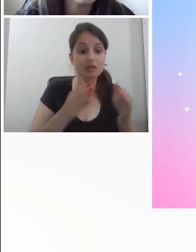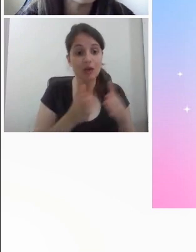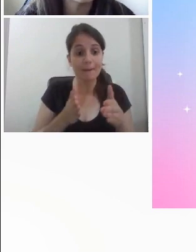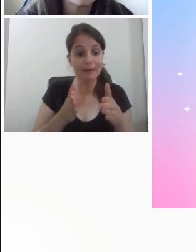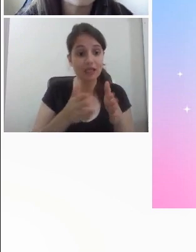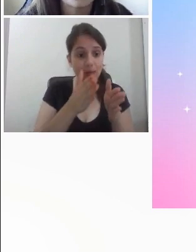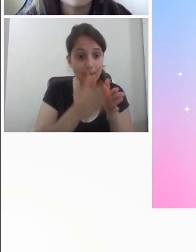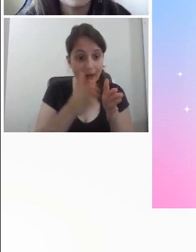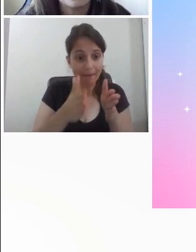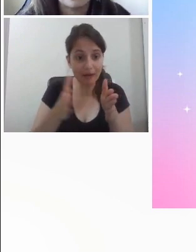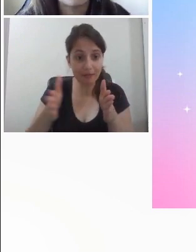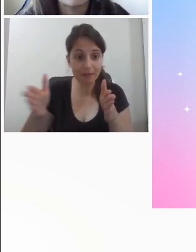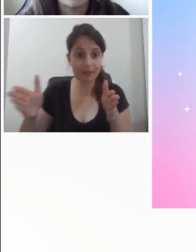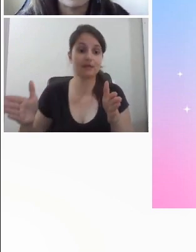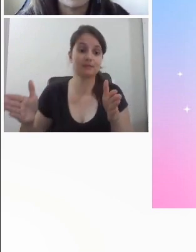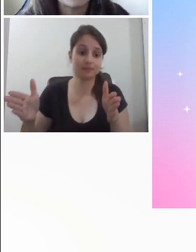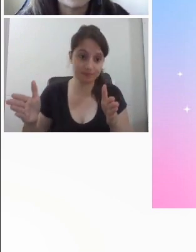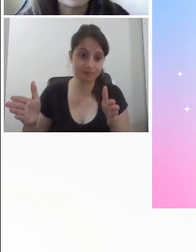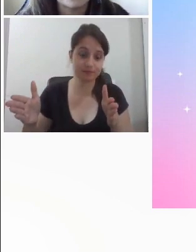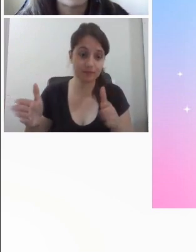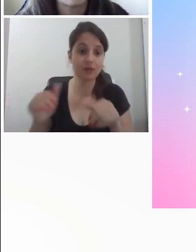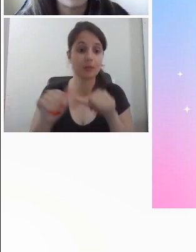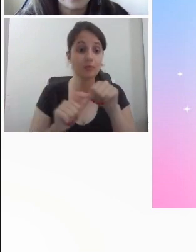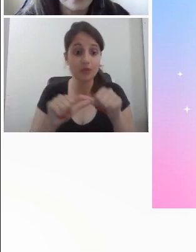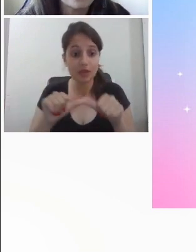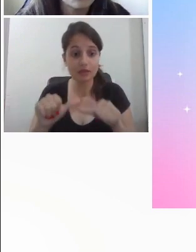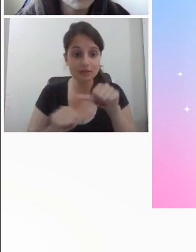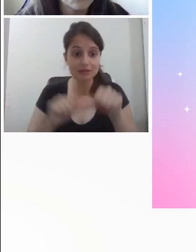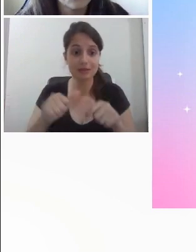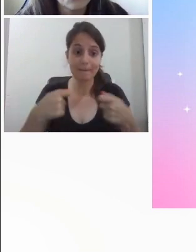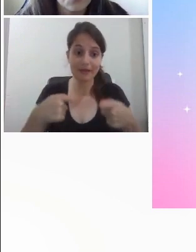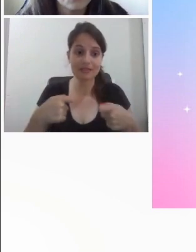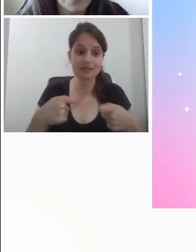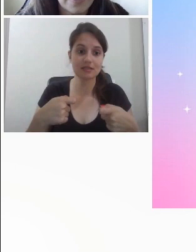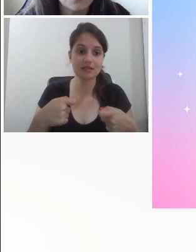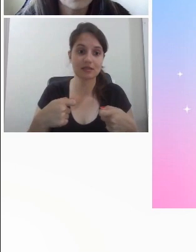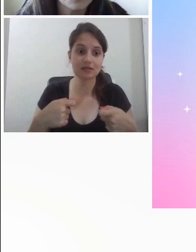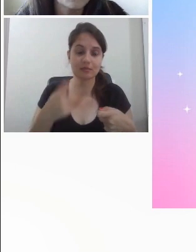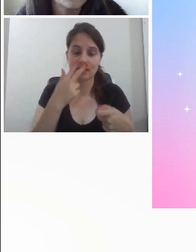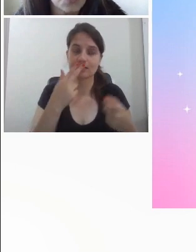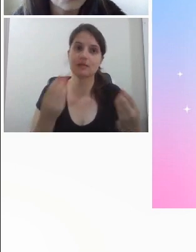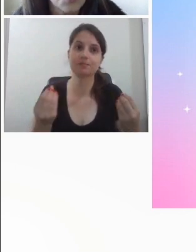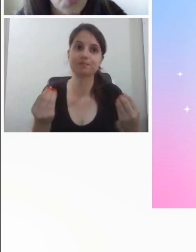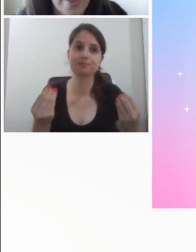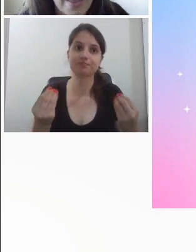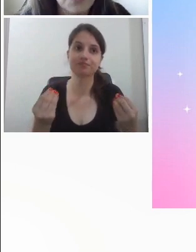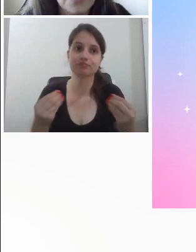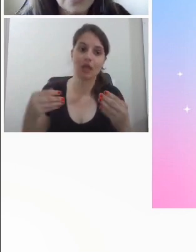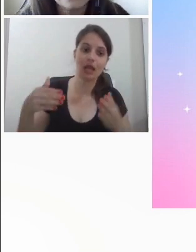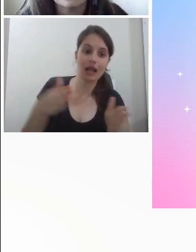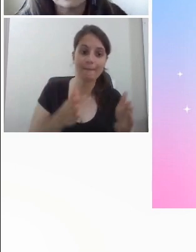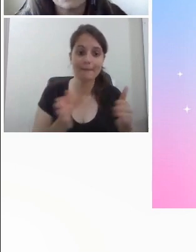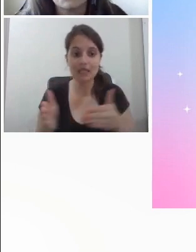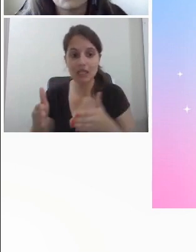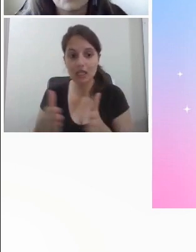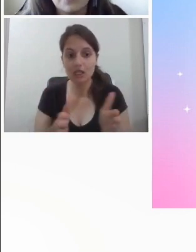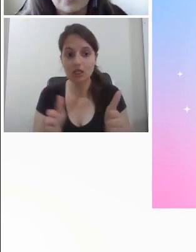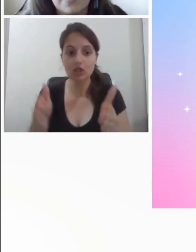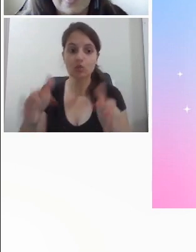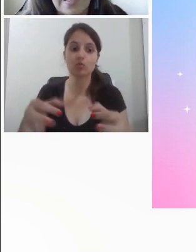se a mudança ela precisa correr num de eh no fluxo correto